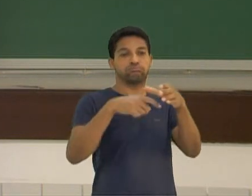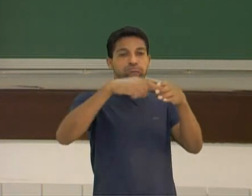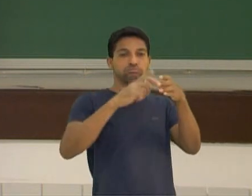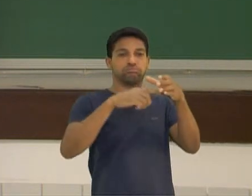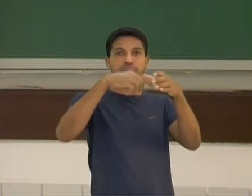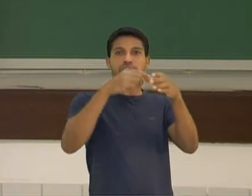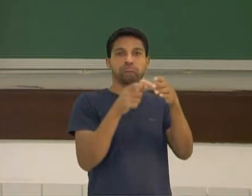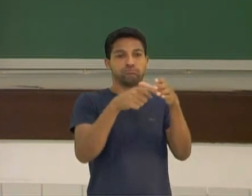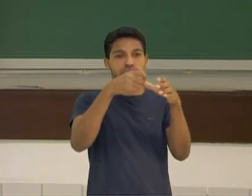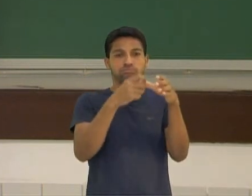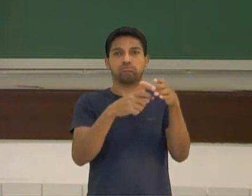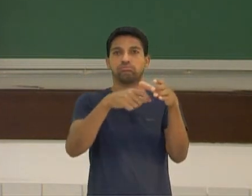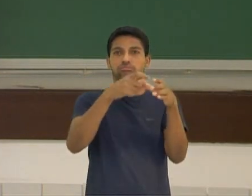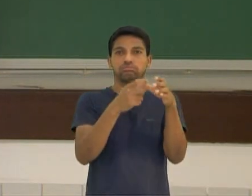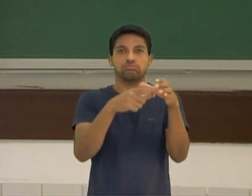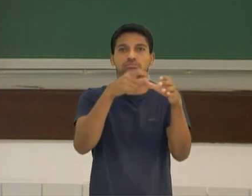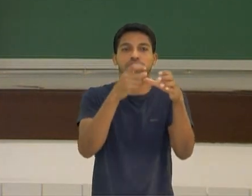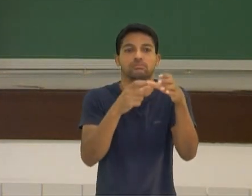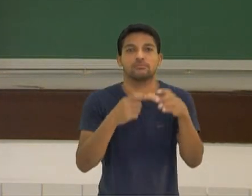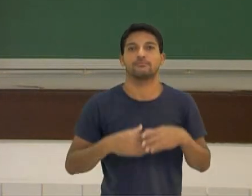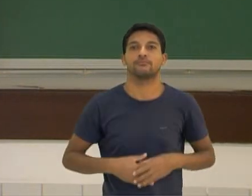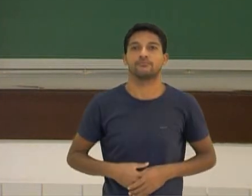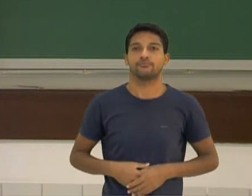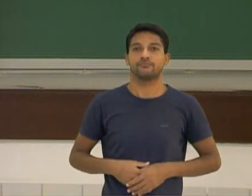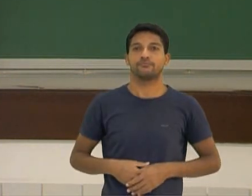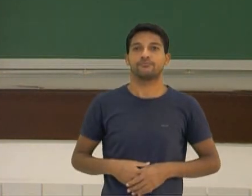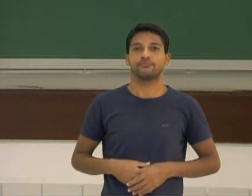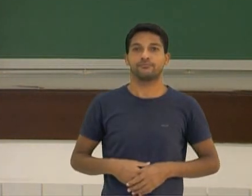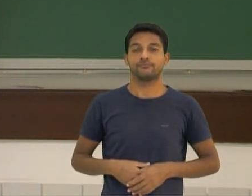ficar flutuando, certo? Beleza?